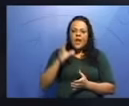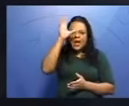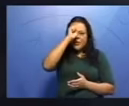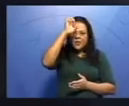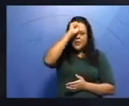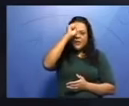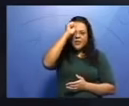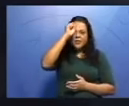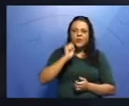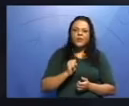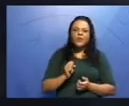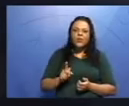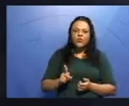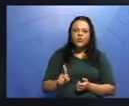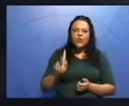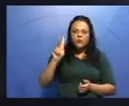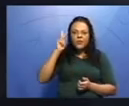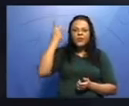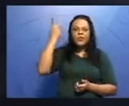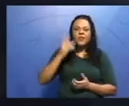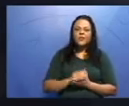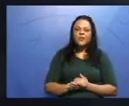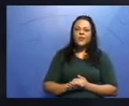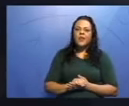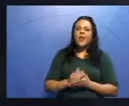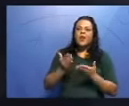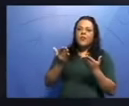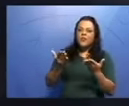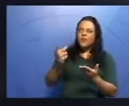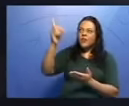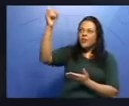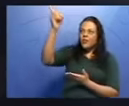parte 2 da cartomante. Fiquem com Deus e até breve.